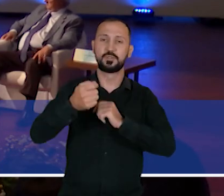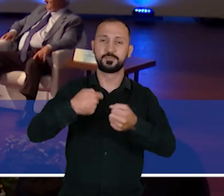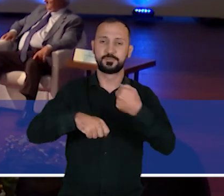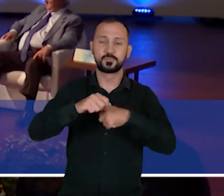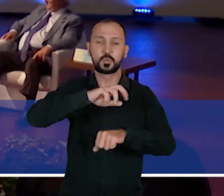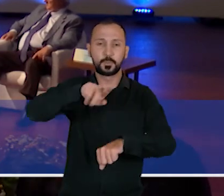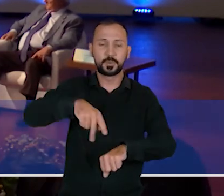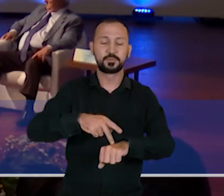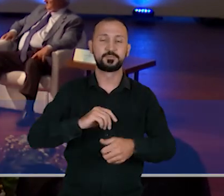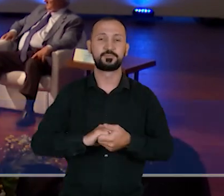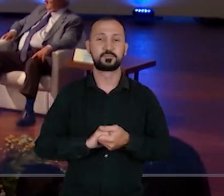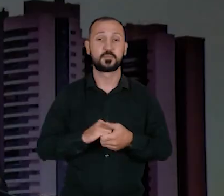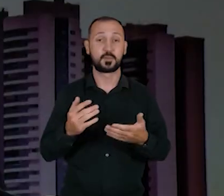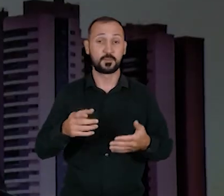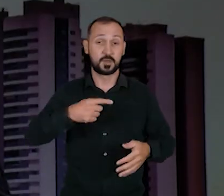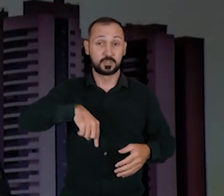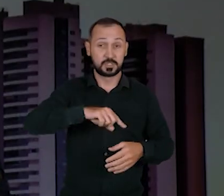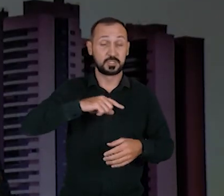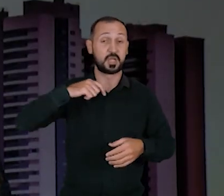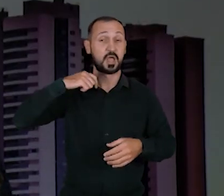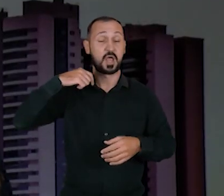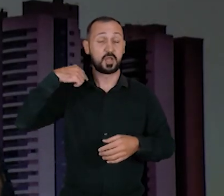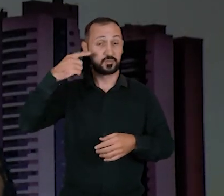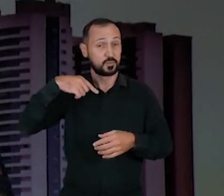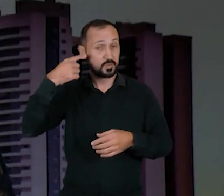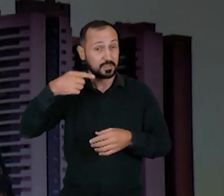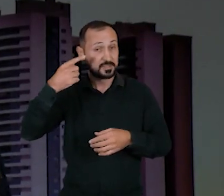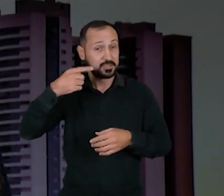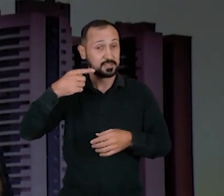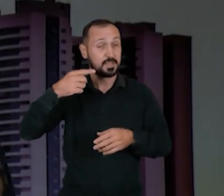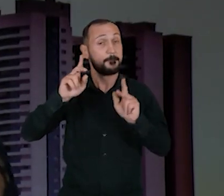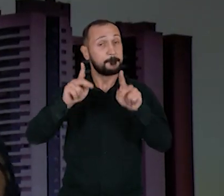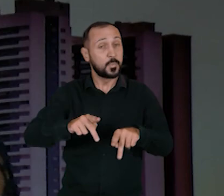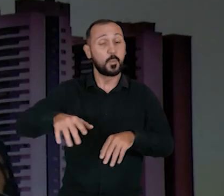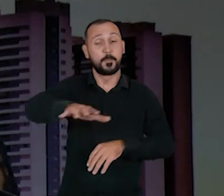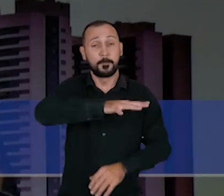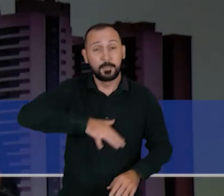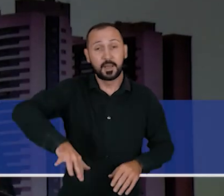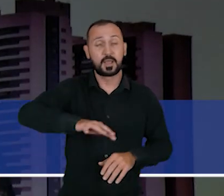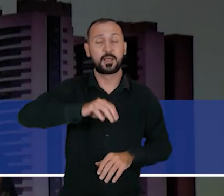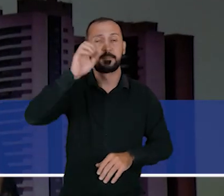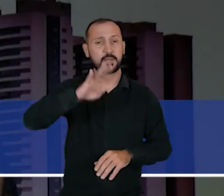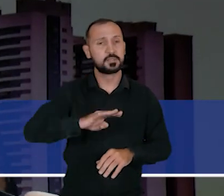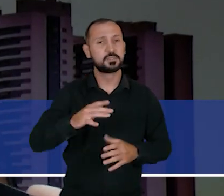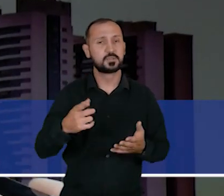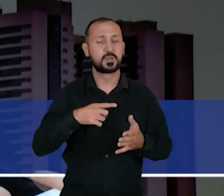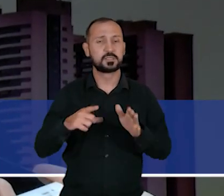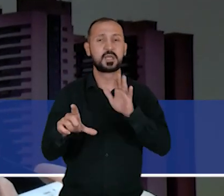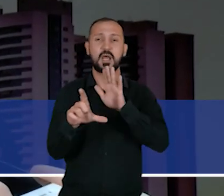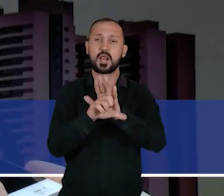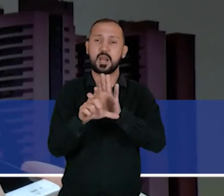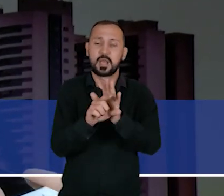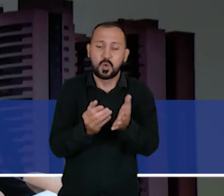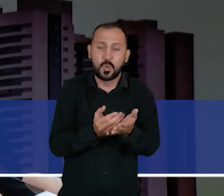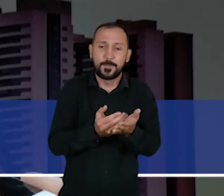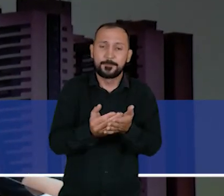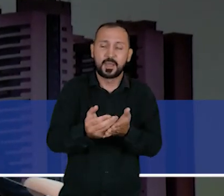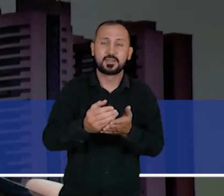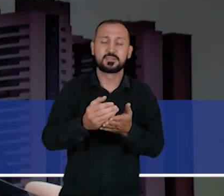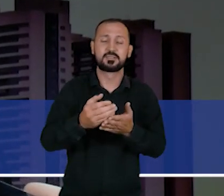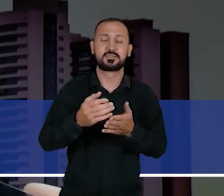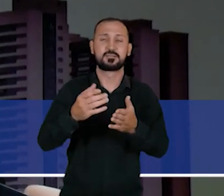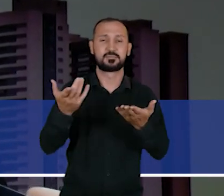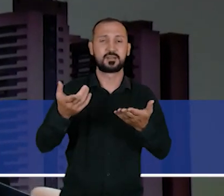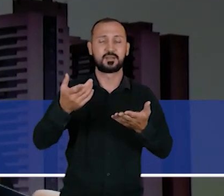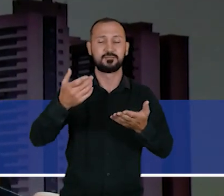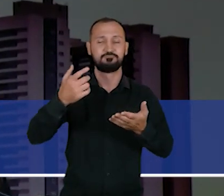direito administrativo no país. Para a advocacia pública, especialmente, para os gestores, a LINDB, né, que é a Lei de Introdução ao Direito